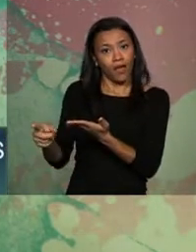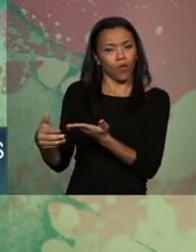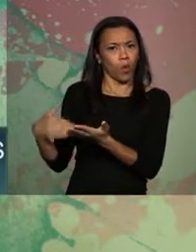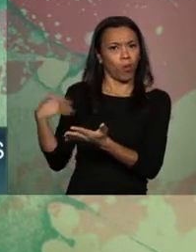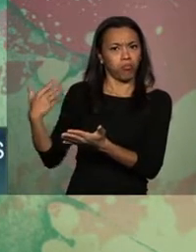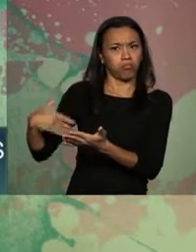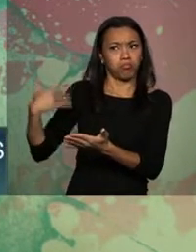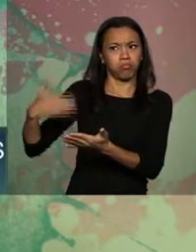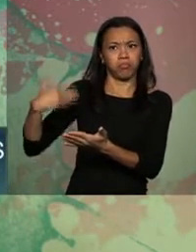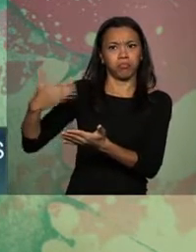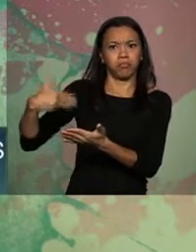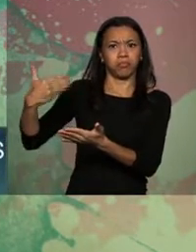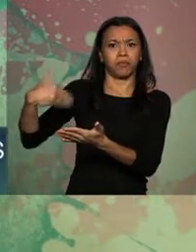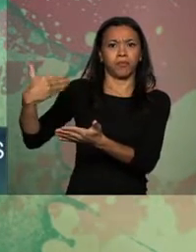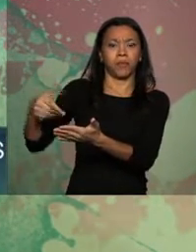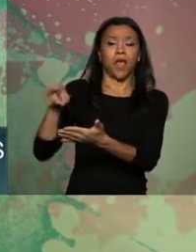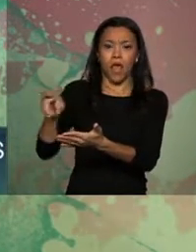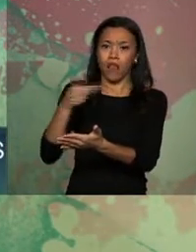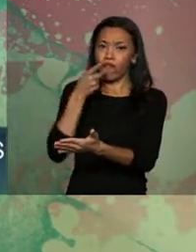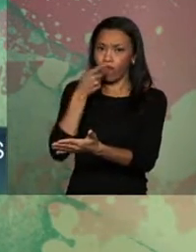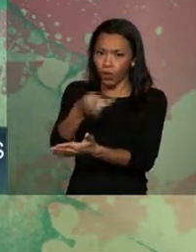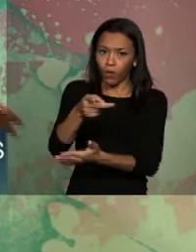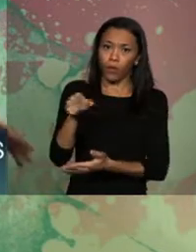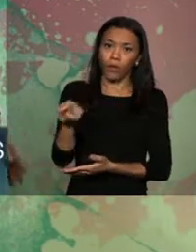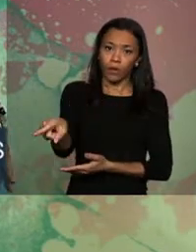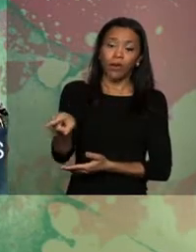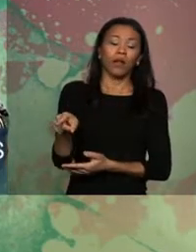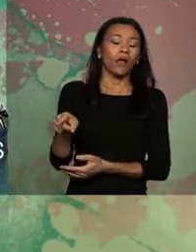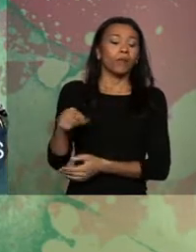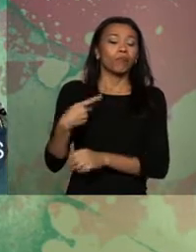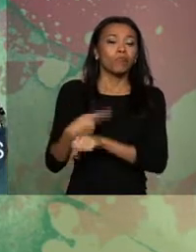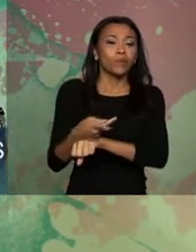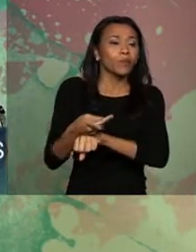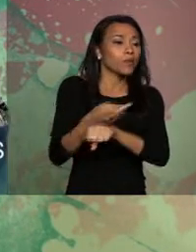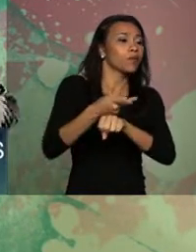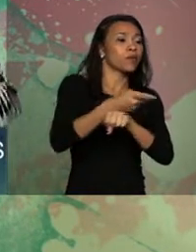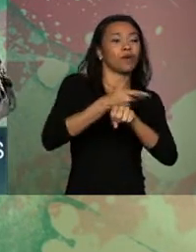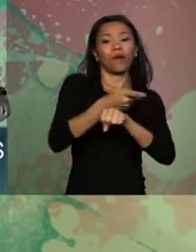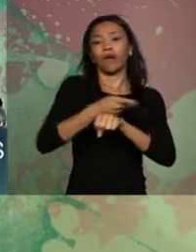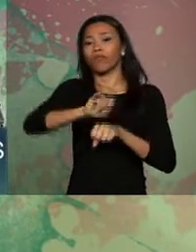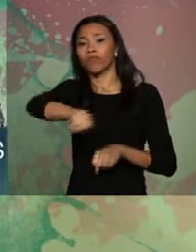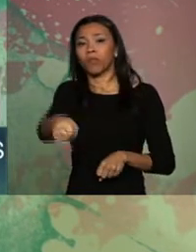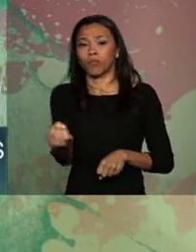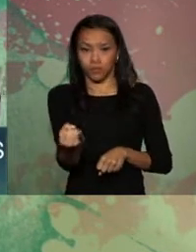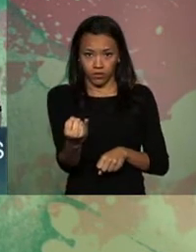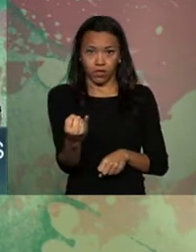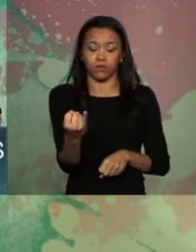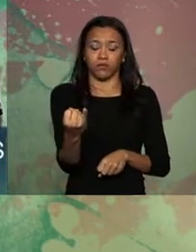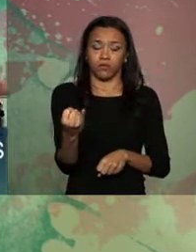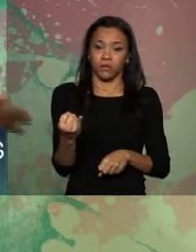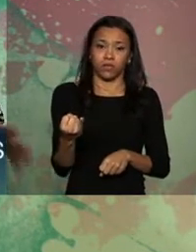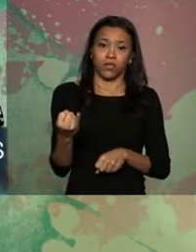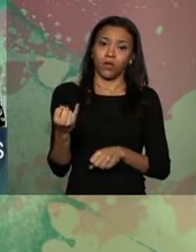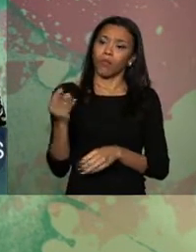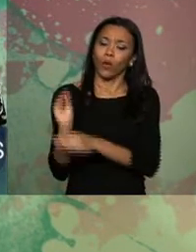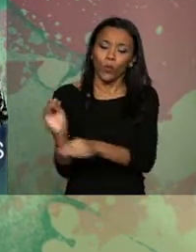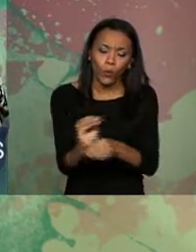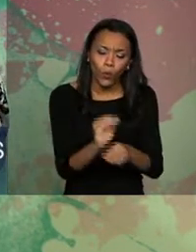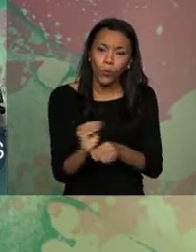Ela falou muito que ela buscava oportunidades. junto com a criação dos